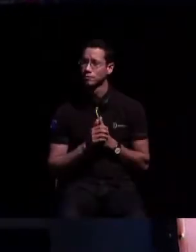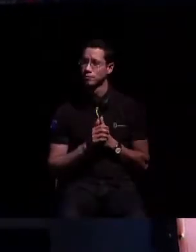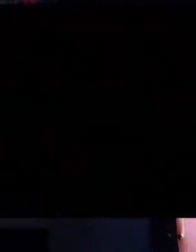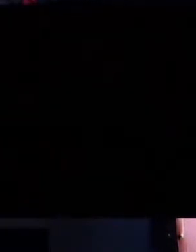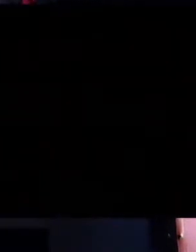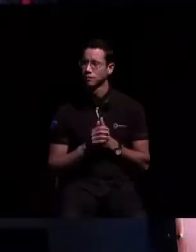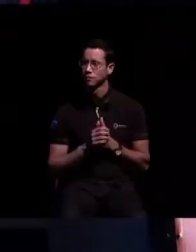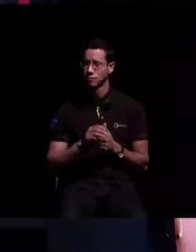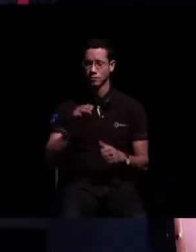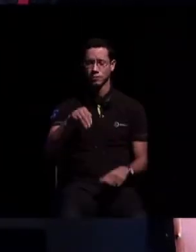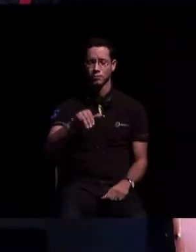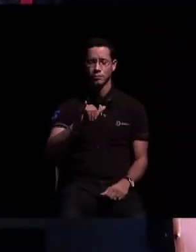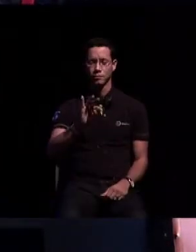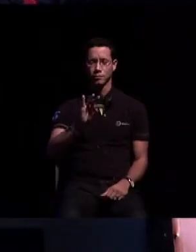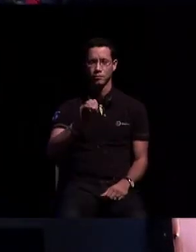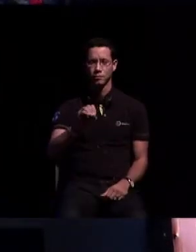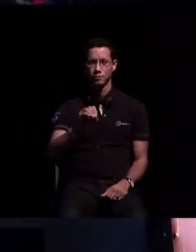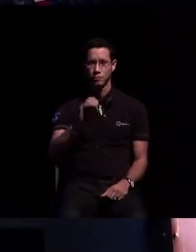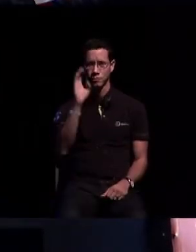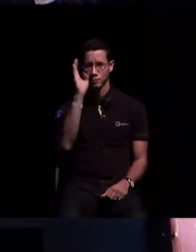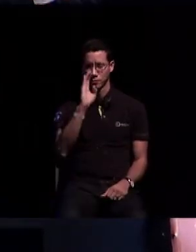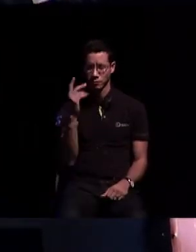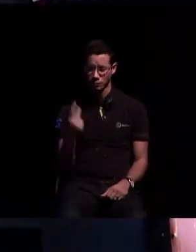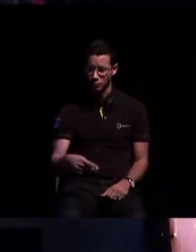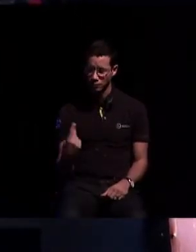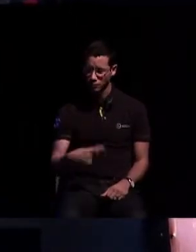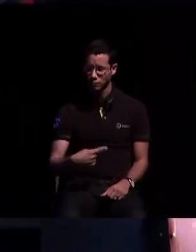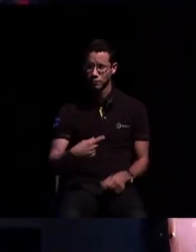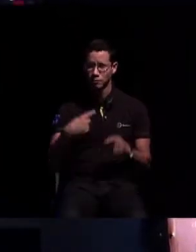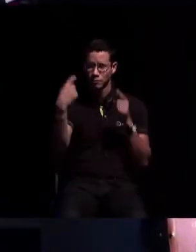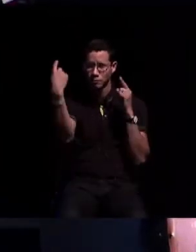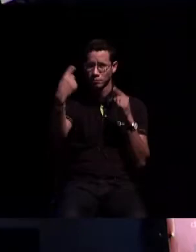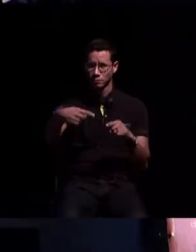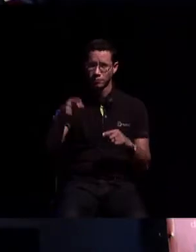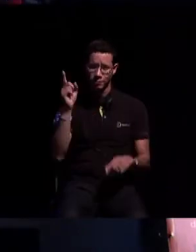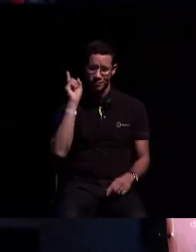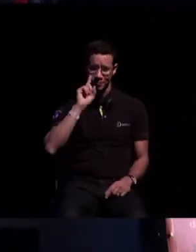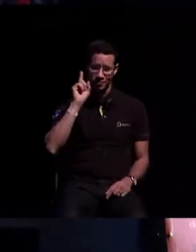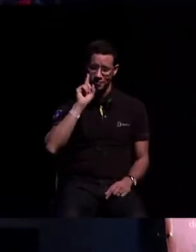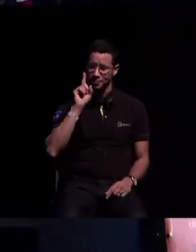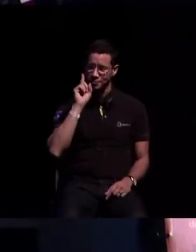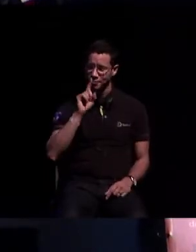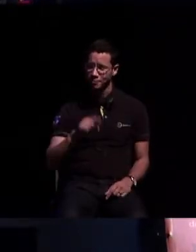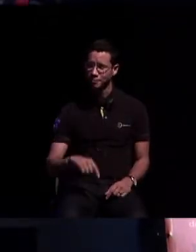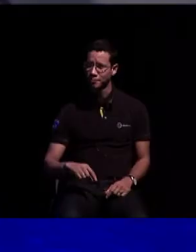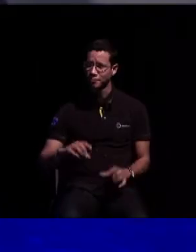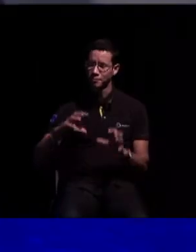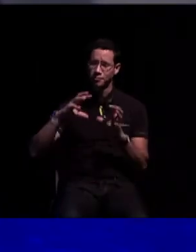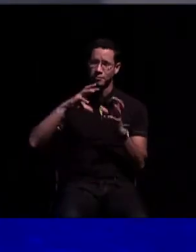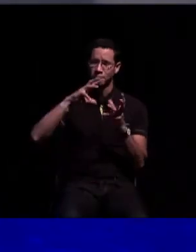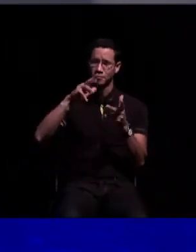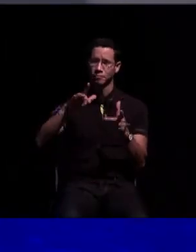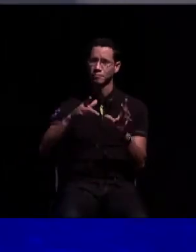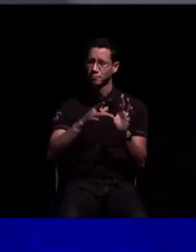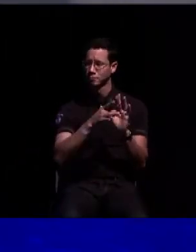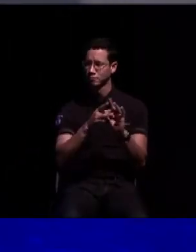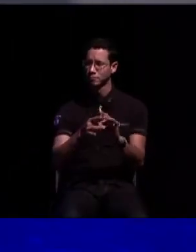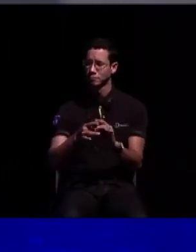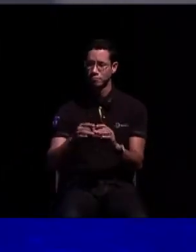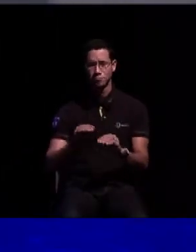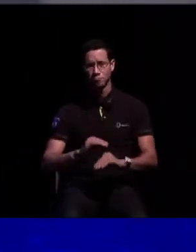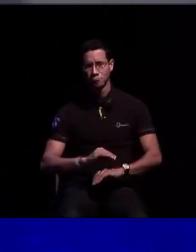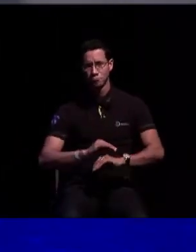o mito nacional brasileiro por oposição a esse mito americano como universalizador, como